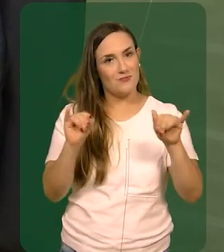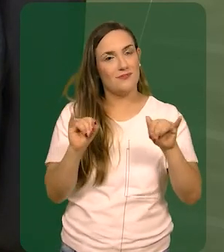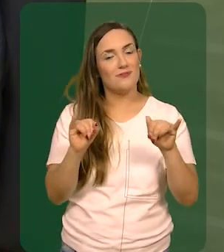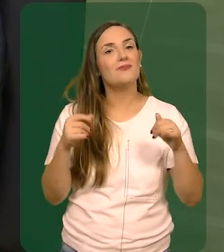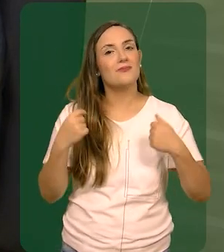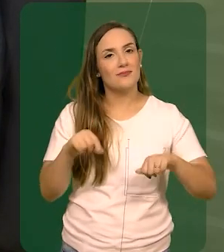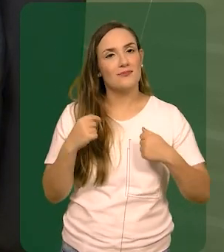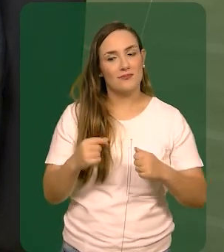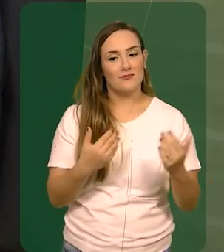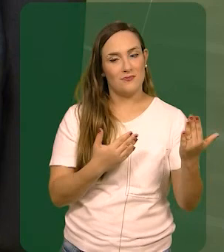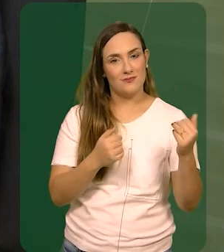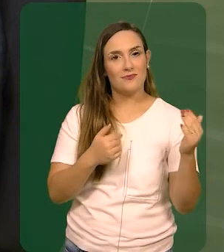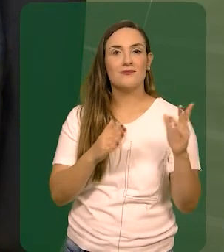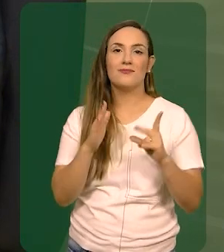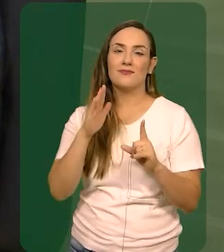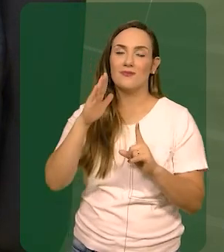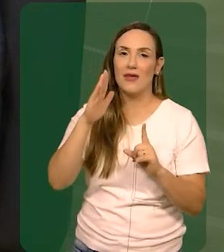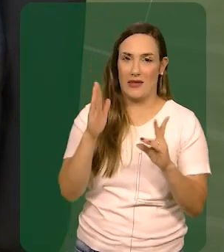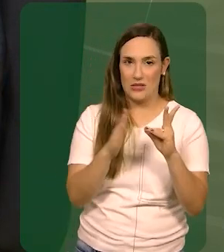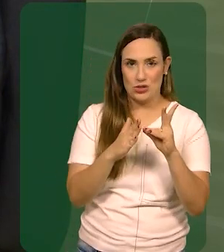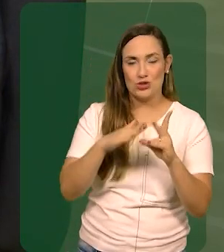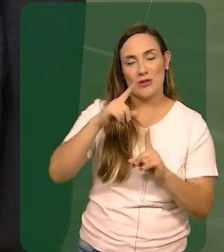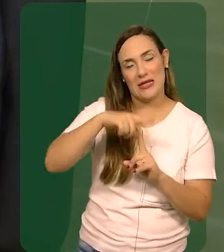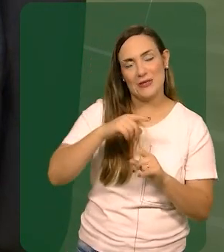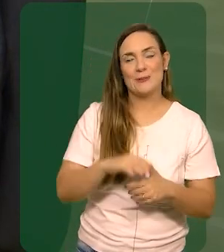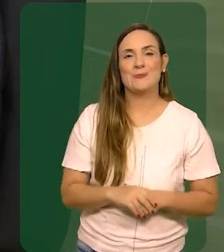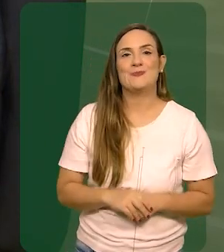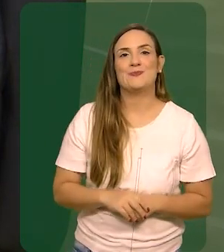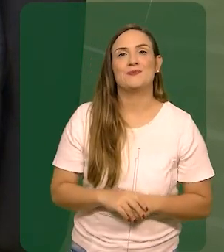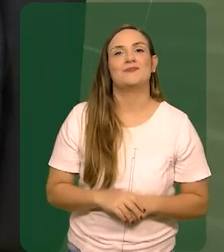as informações também a respeito de nós, quando jovens